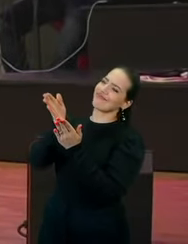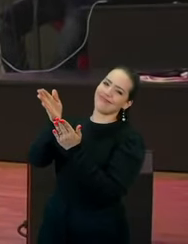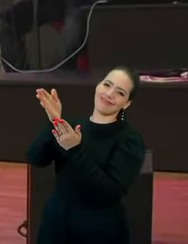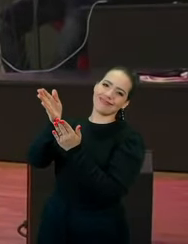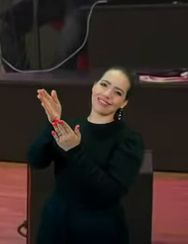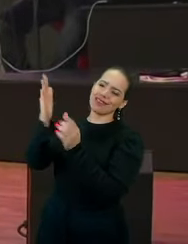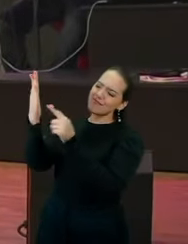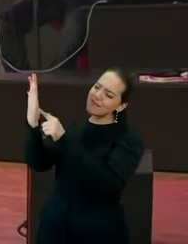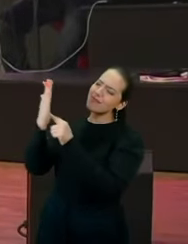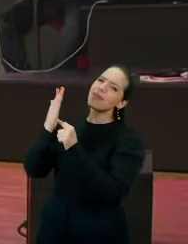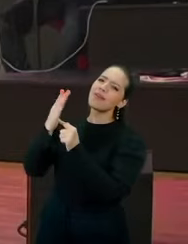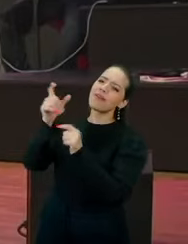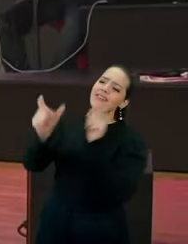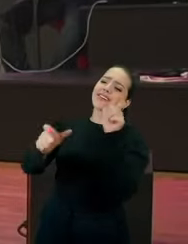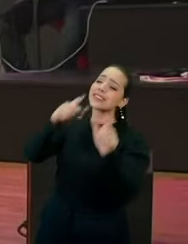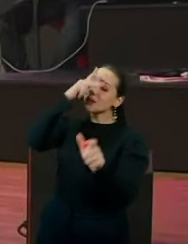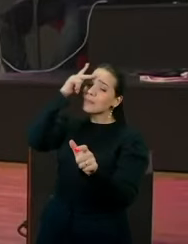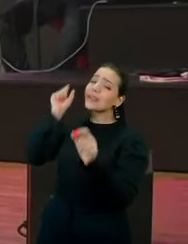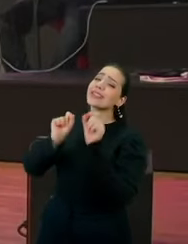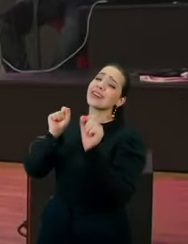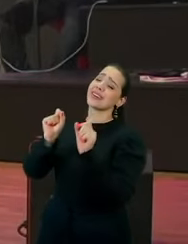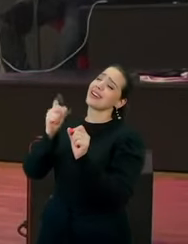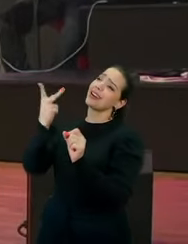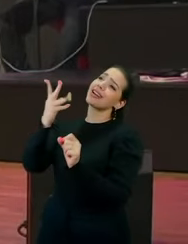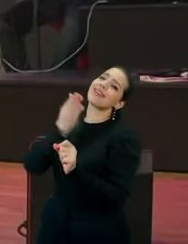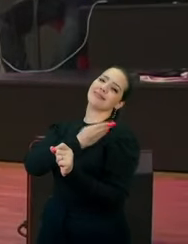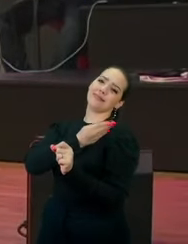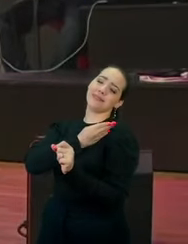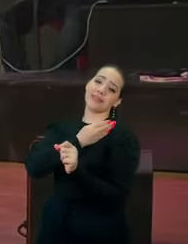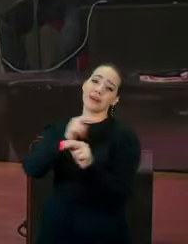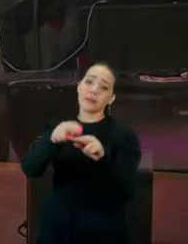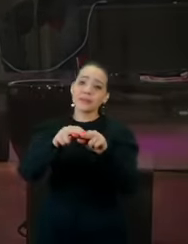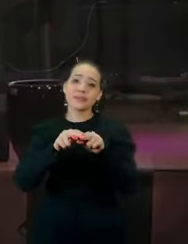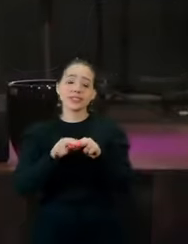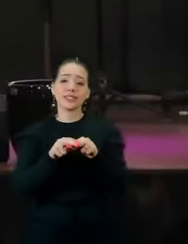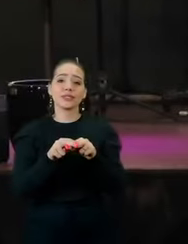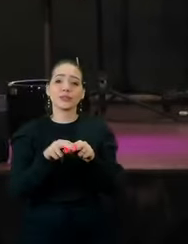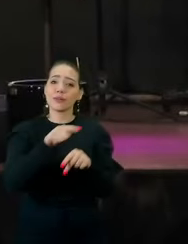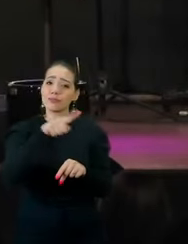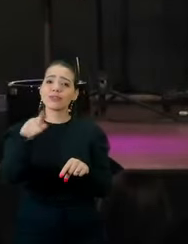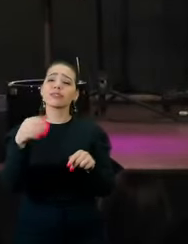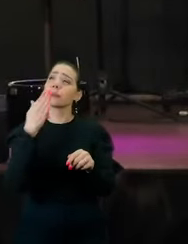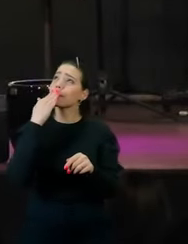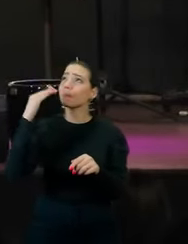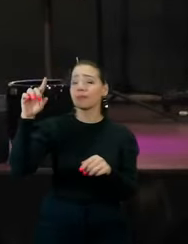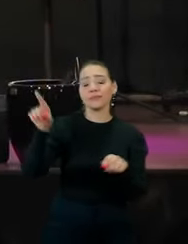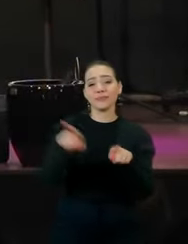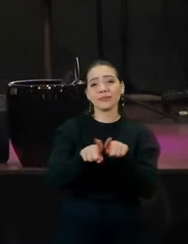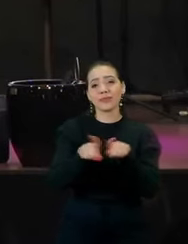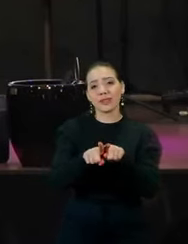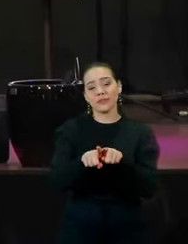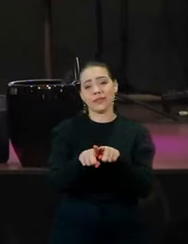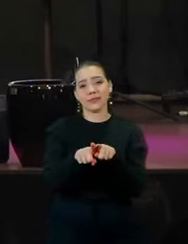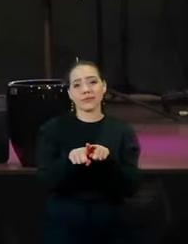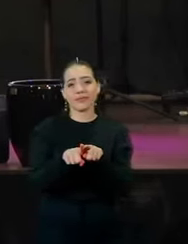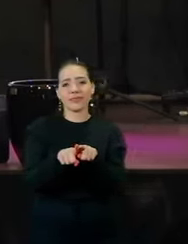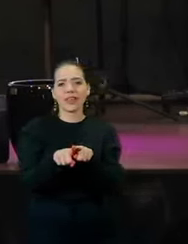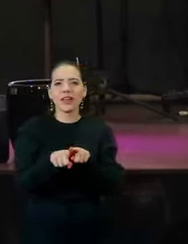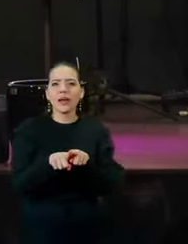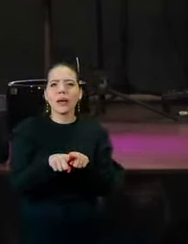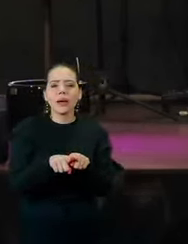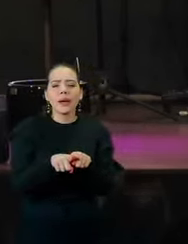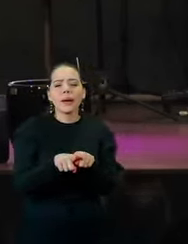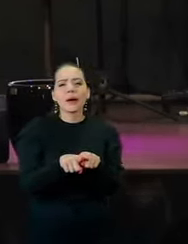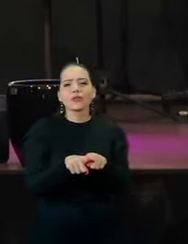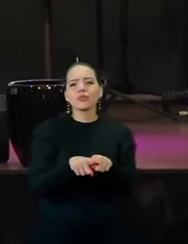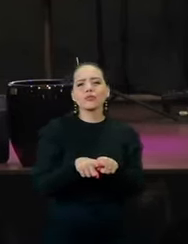ministério, que nada te roube da tua conexão com Deus. Amanhã pela manhã, já falei isso aqui outras vezes, se